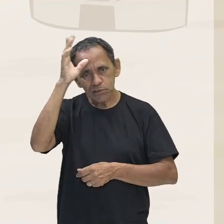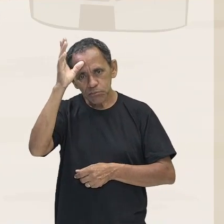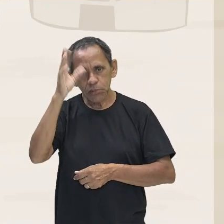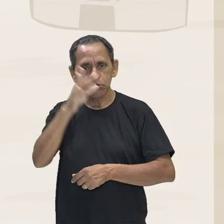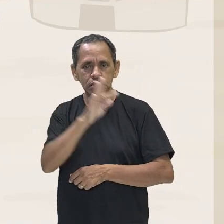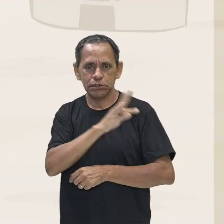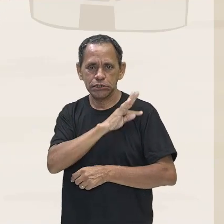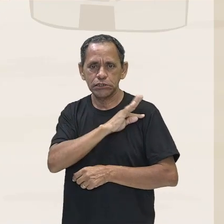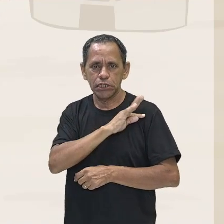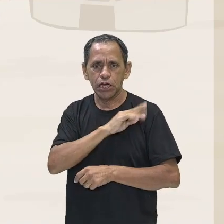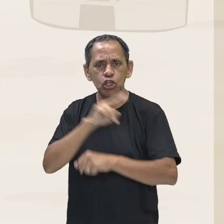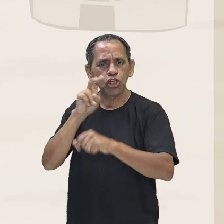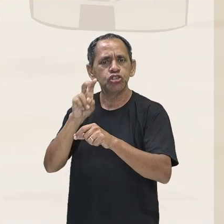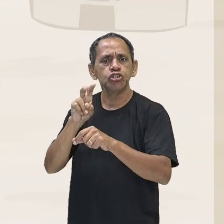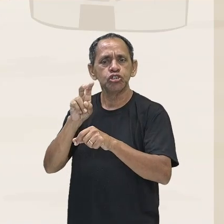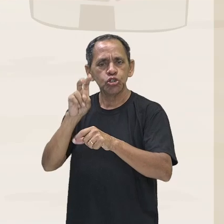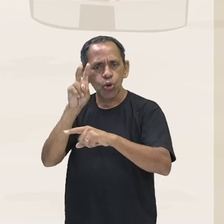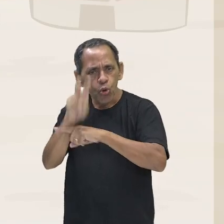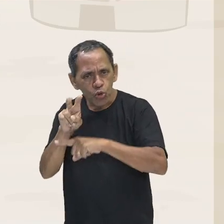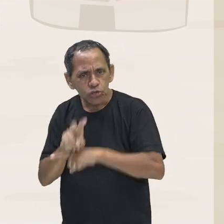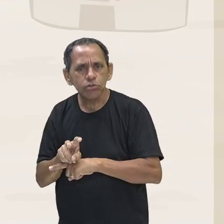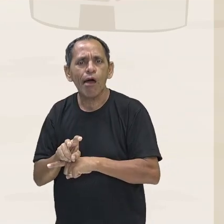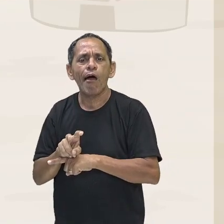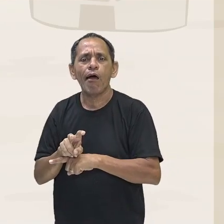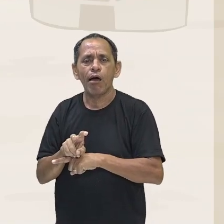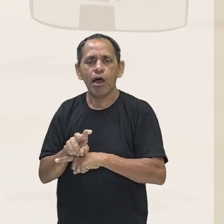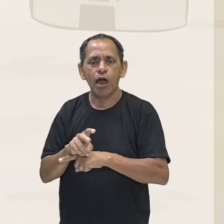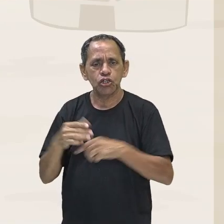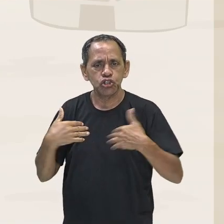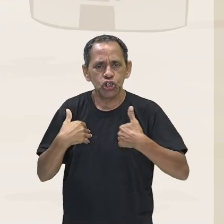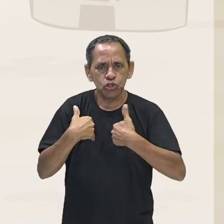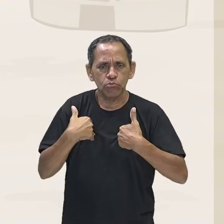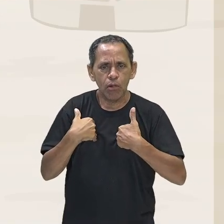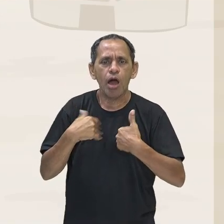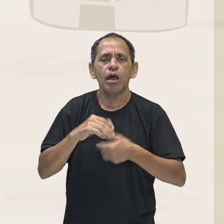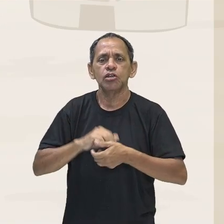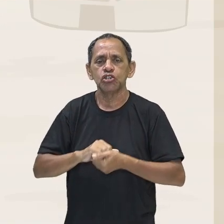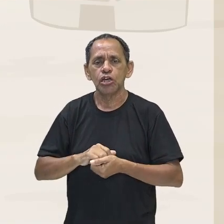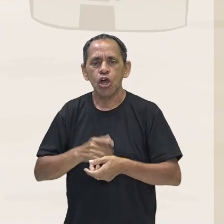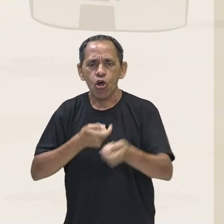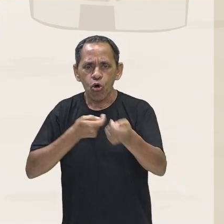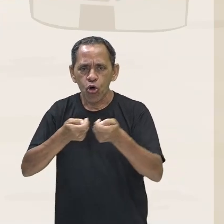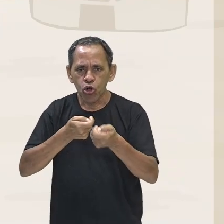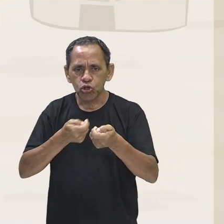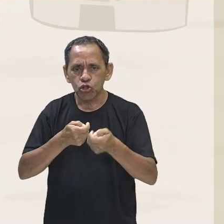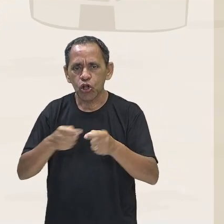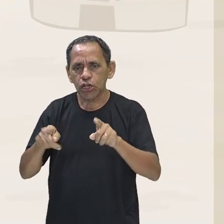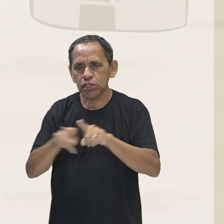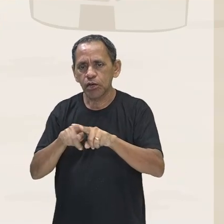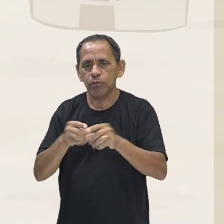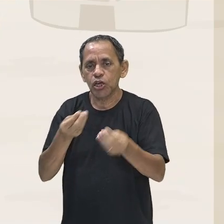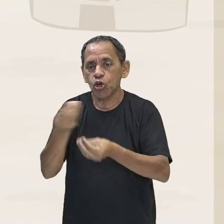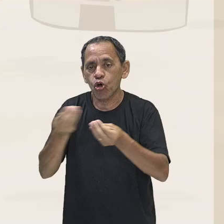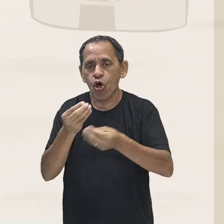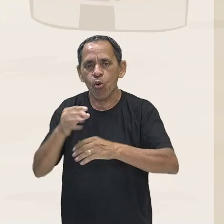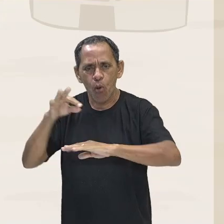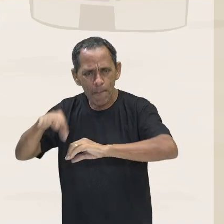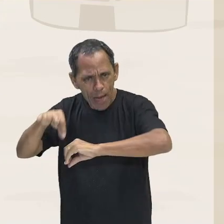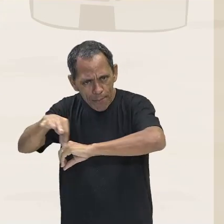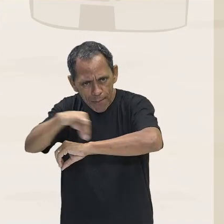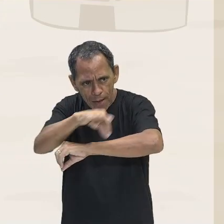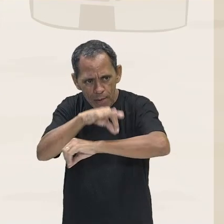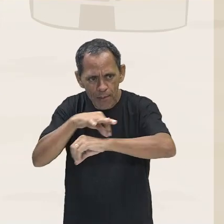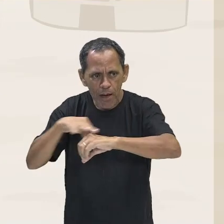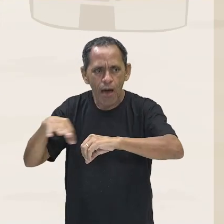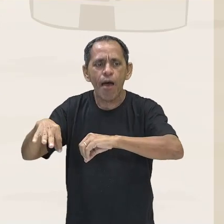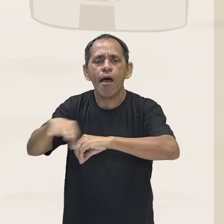significa isso, professor? Vocês devem conhecer mais do que eu. Conseguem dominar ali técnicas de plantio de grãos e também